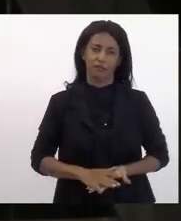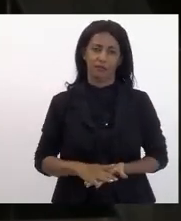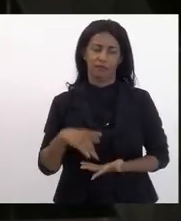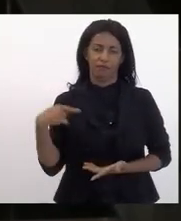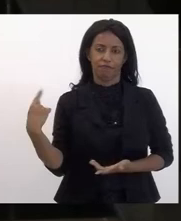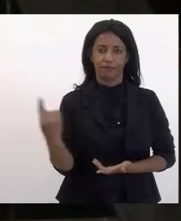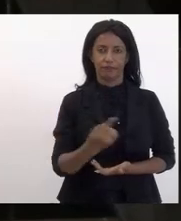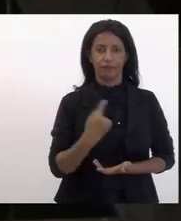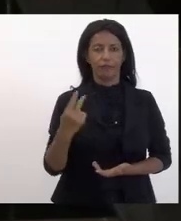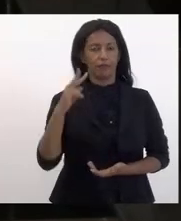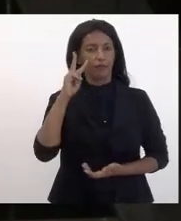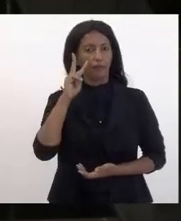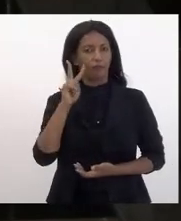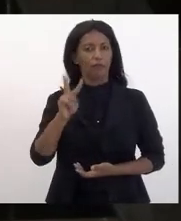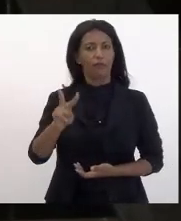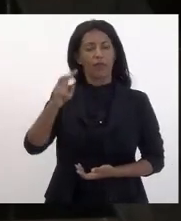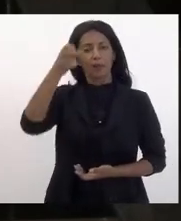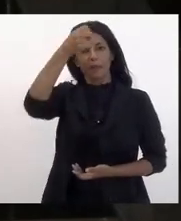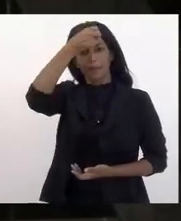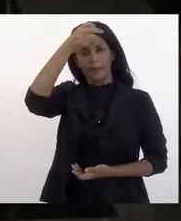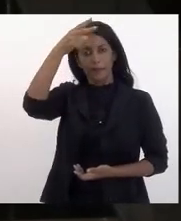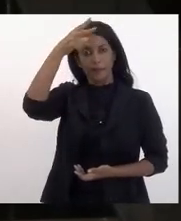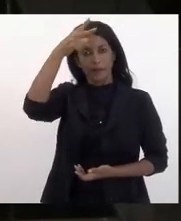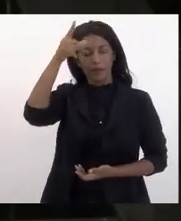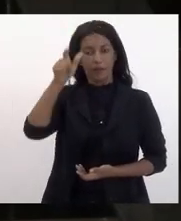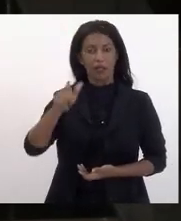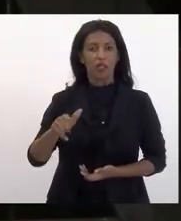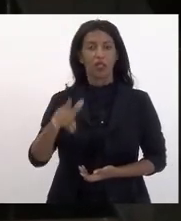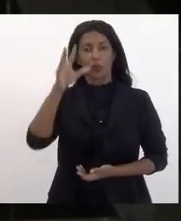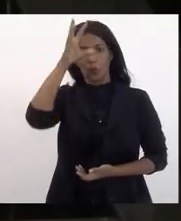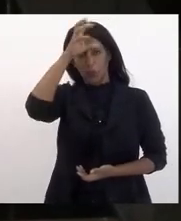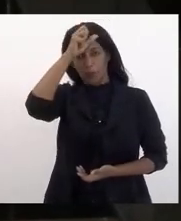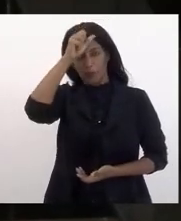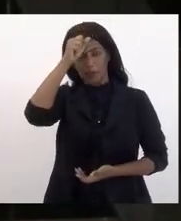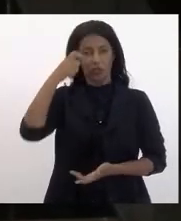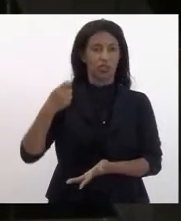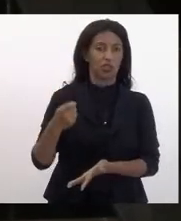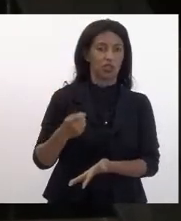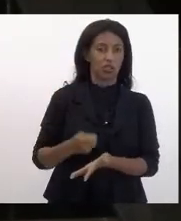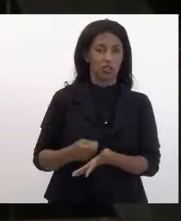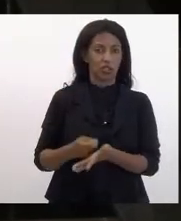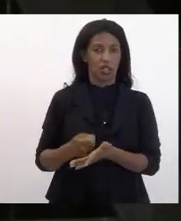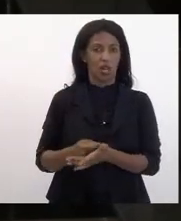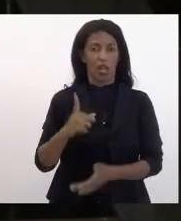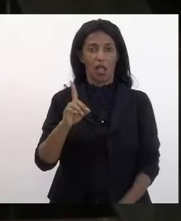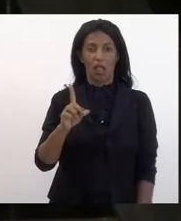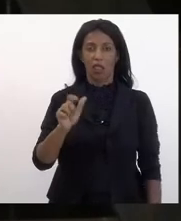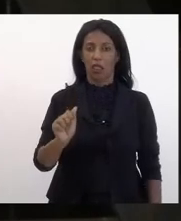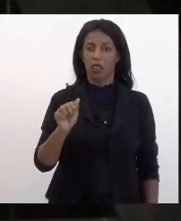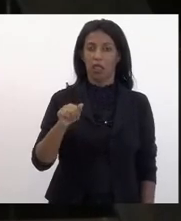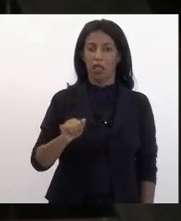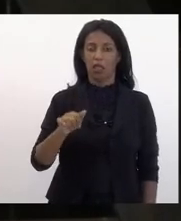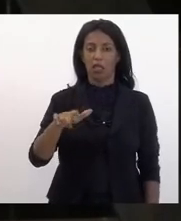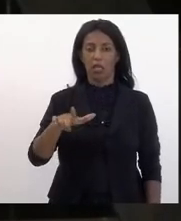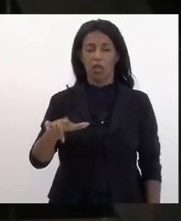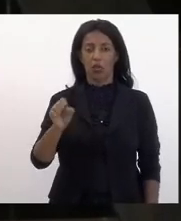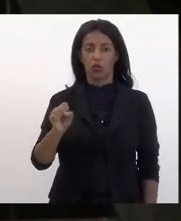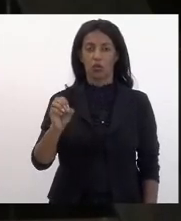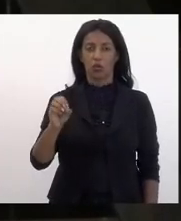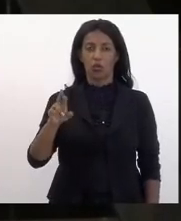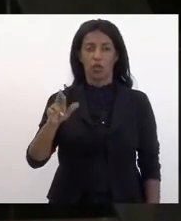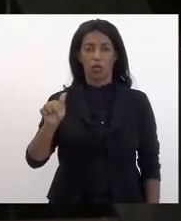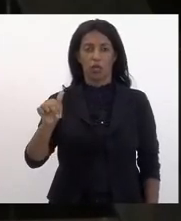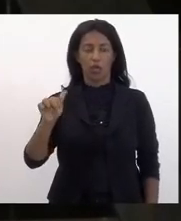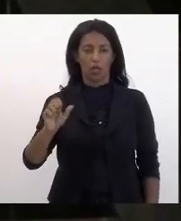nós vimos um prefeito e o aprendiz de ditador, Daniel Sorães,